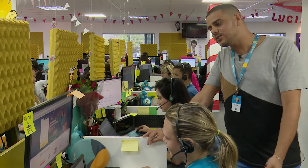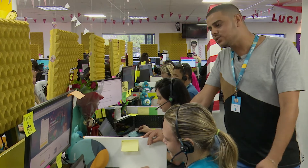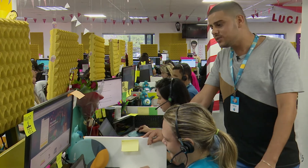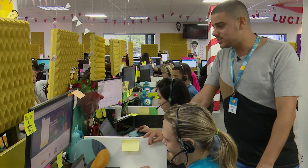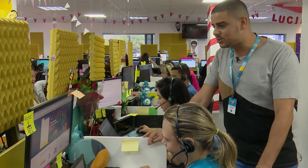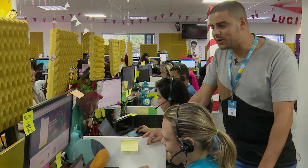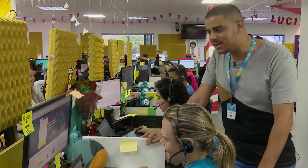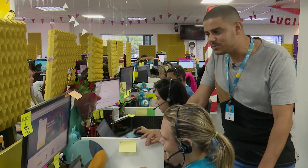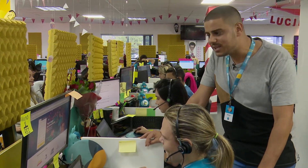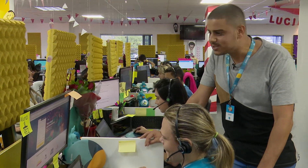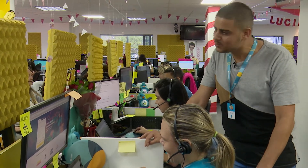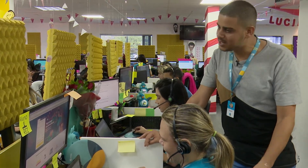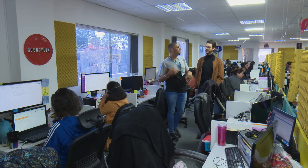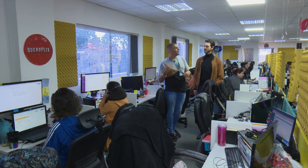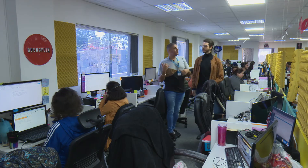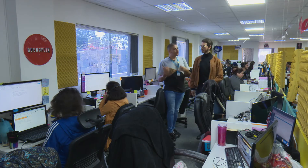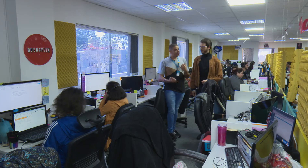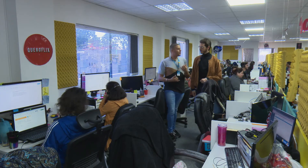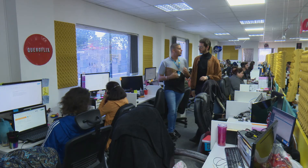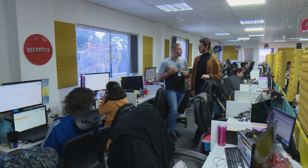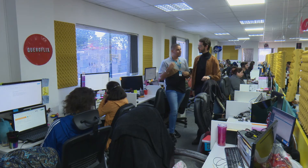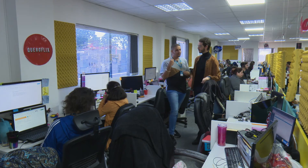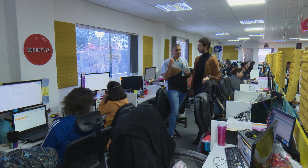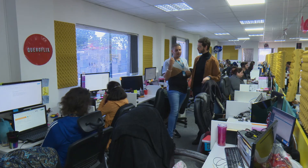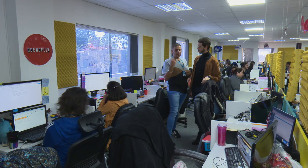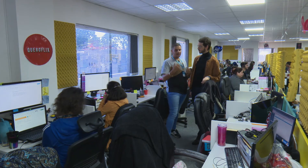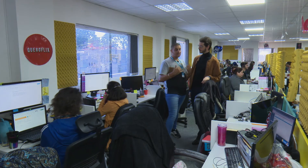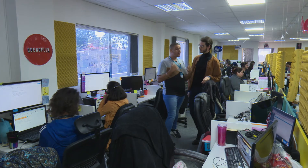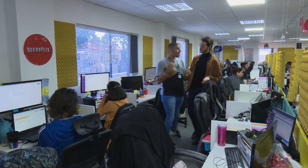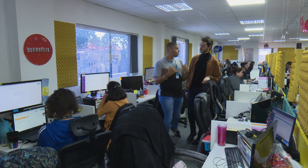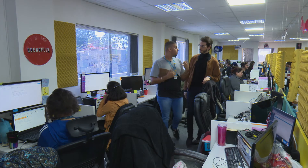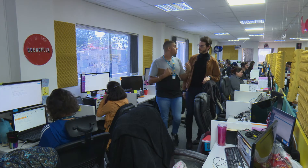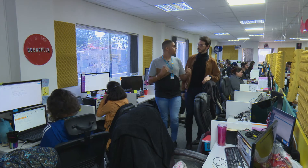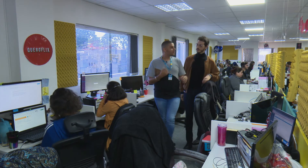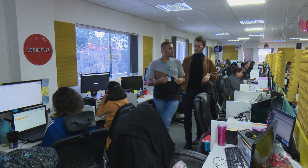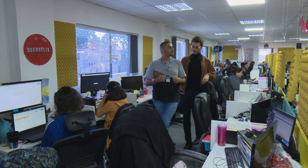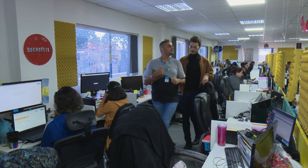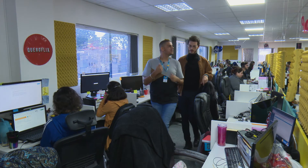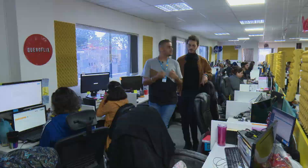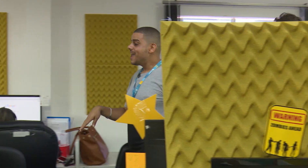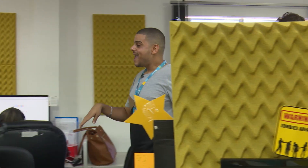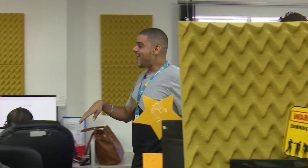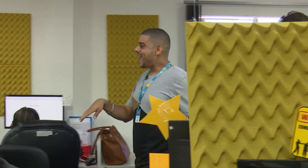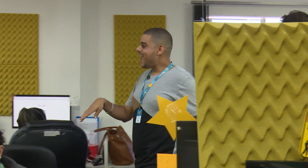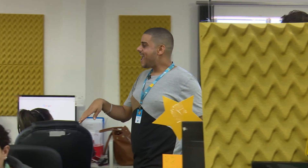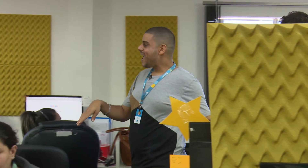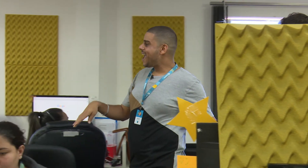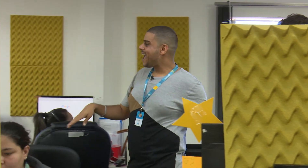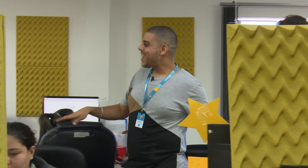hoje é o Ramuel que fala, eu sou assim, você vai ter que me aceitar, eu sou igual a você.